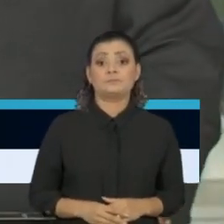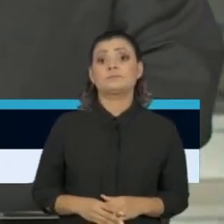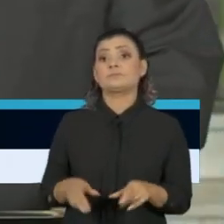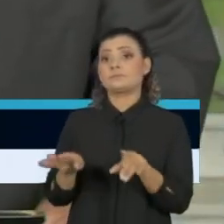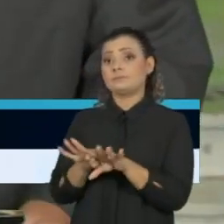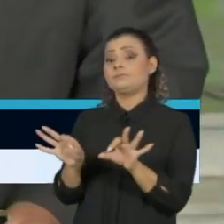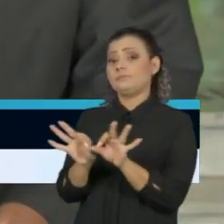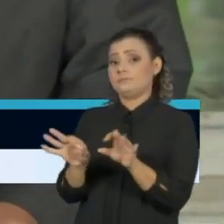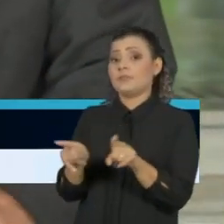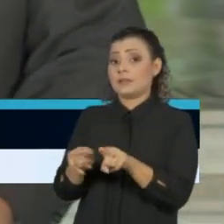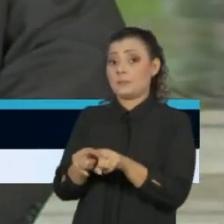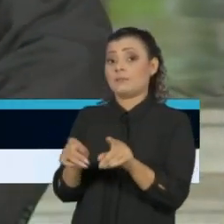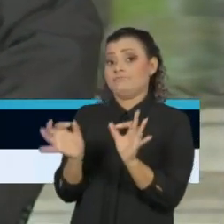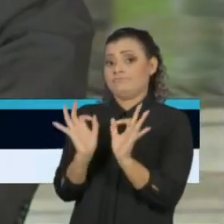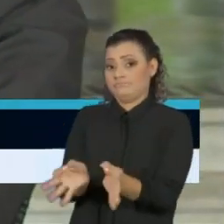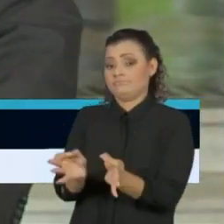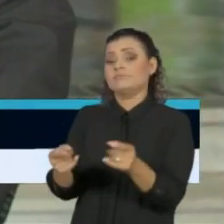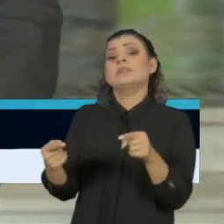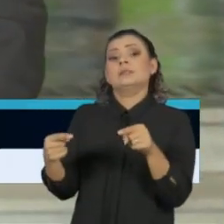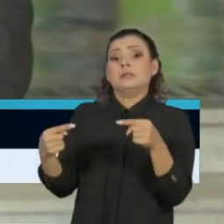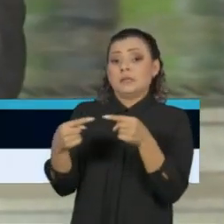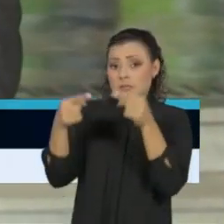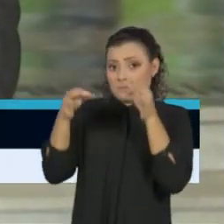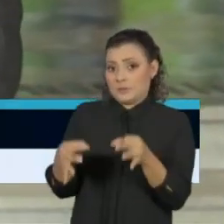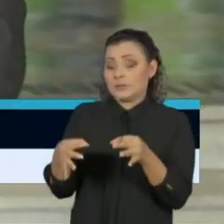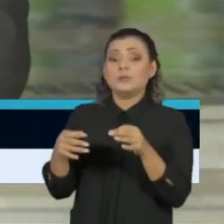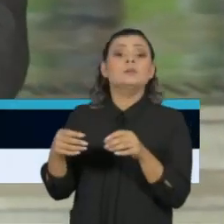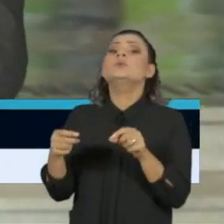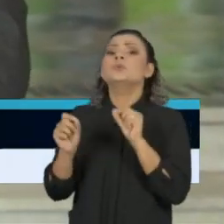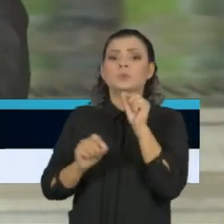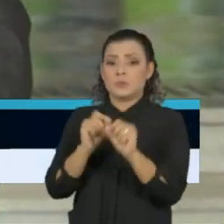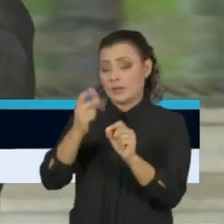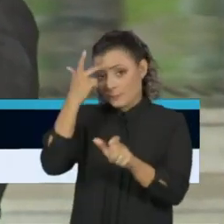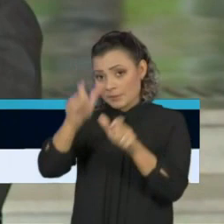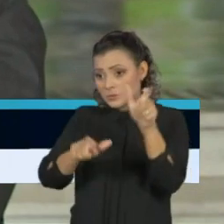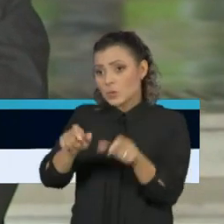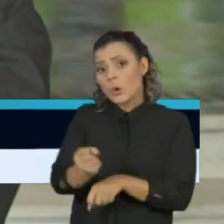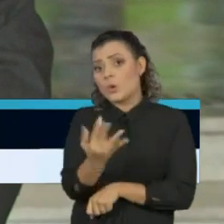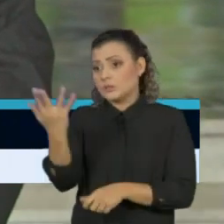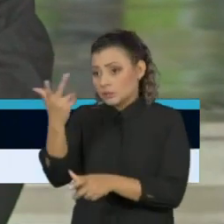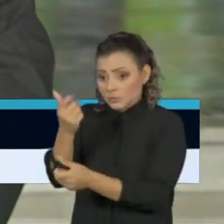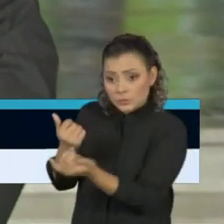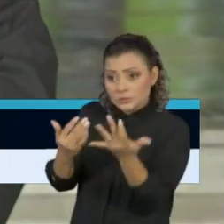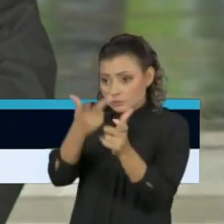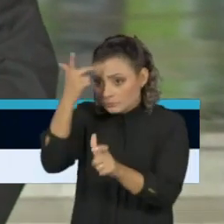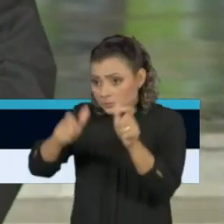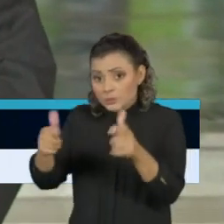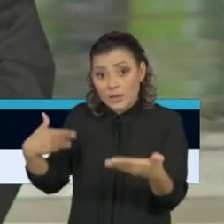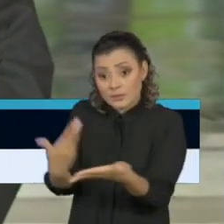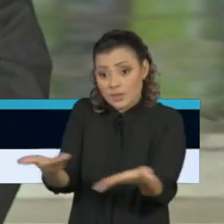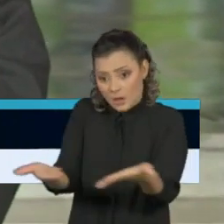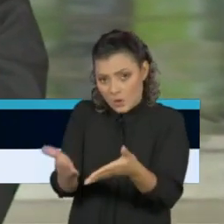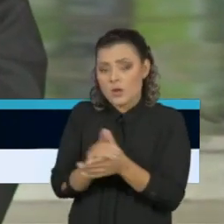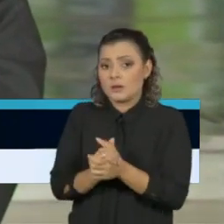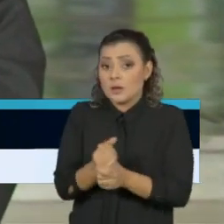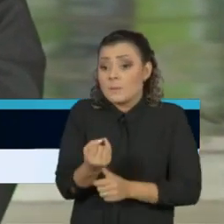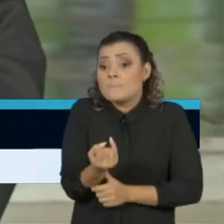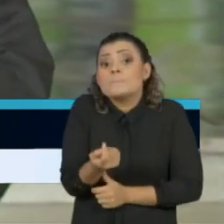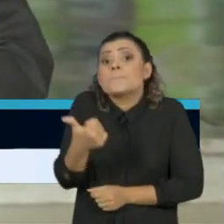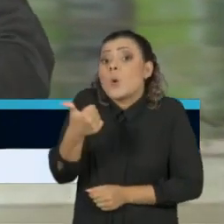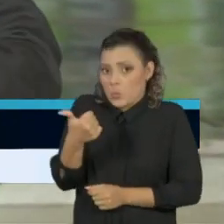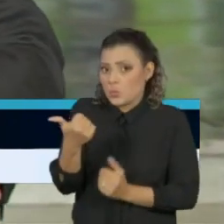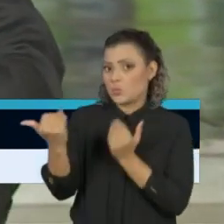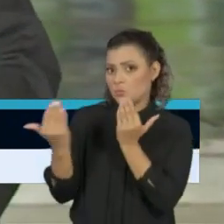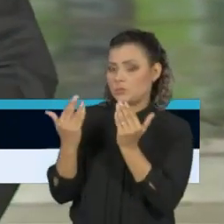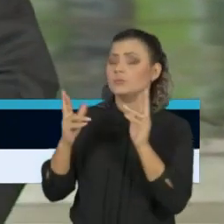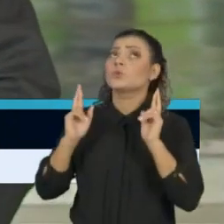Exatamente o seguinte. Nós temos, pela quantidade de casos até agora, que ainda é baixo,